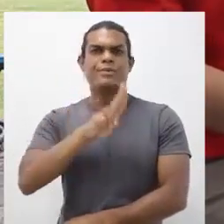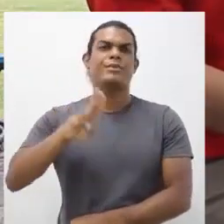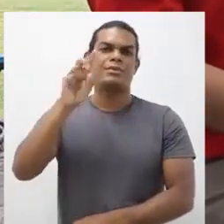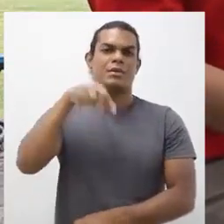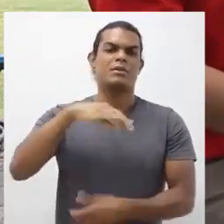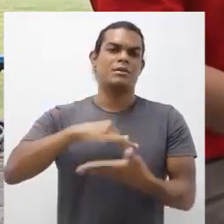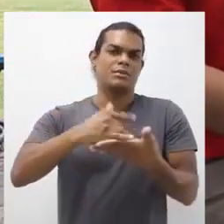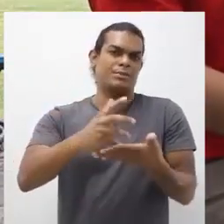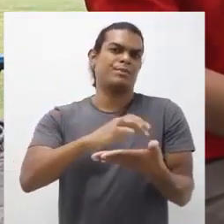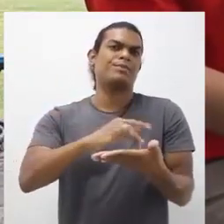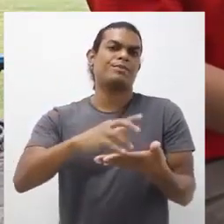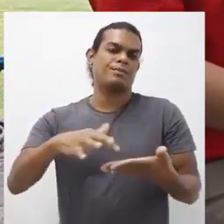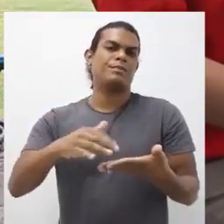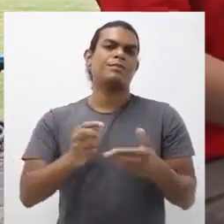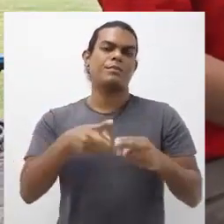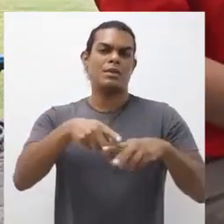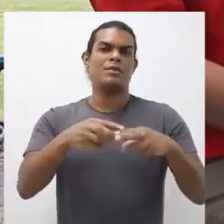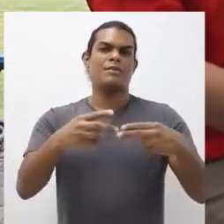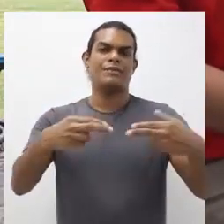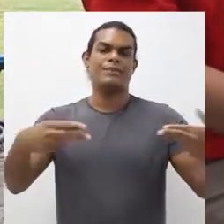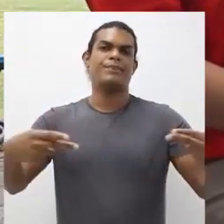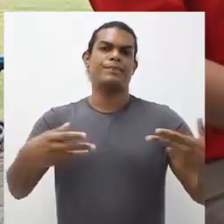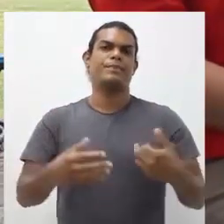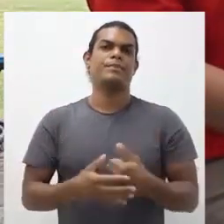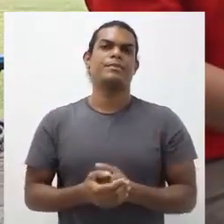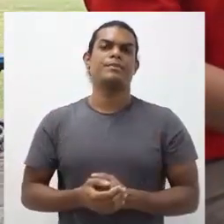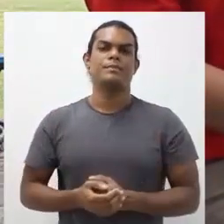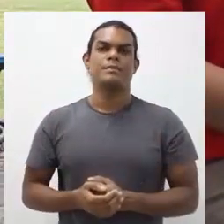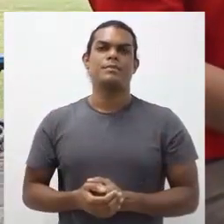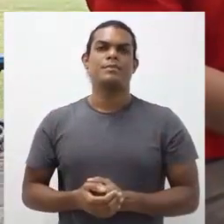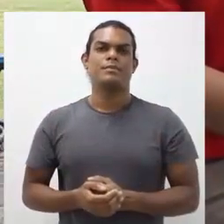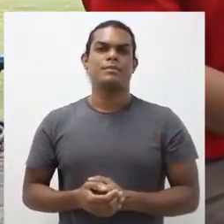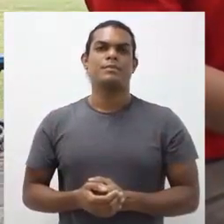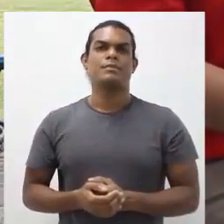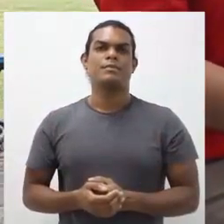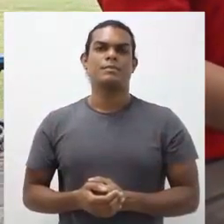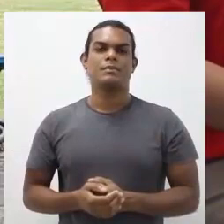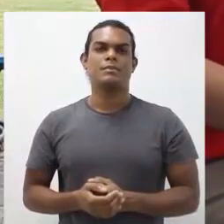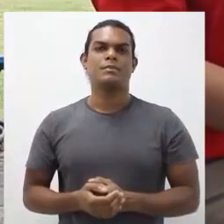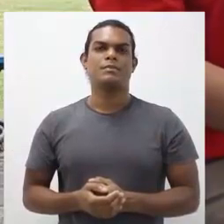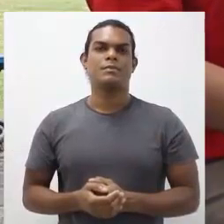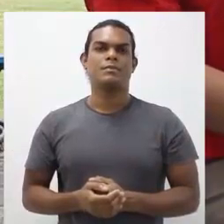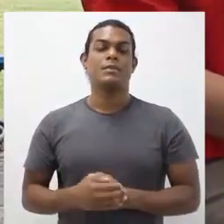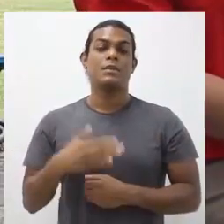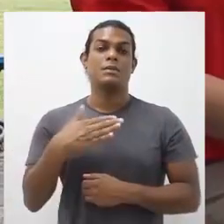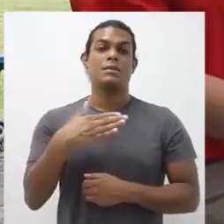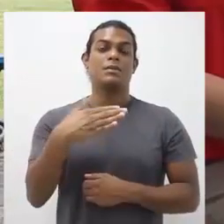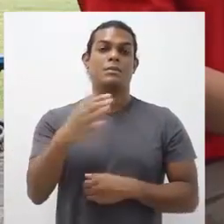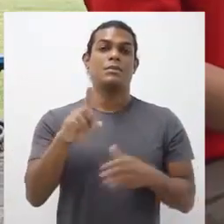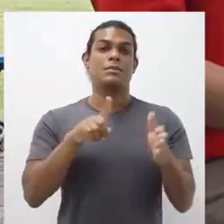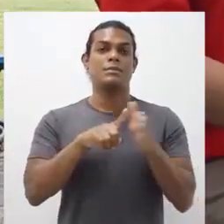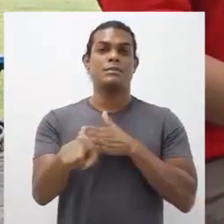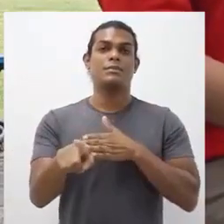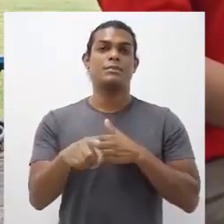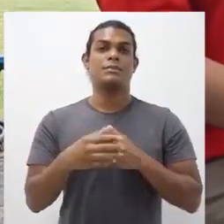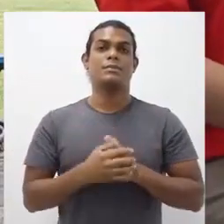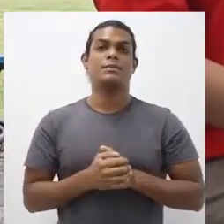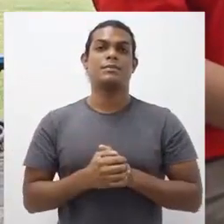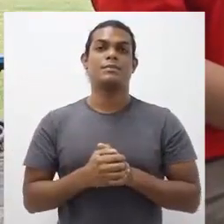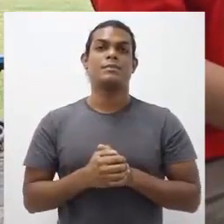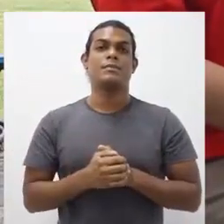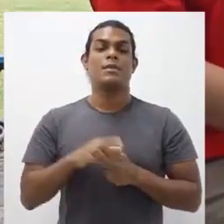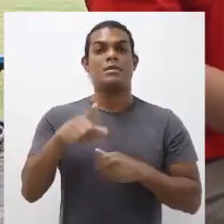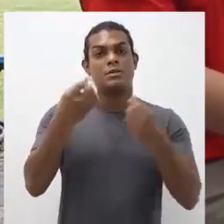dessa ferramenta. Então, não adianta o professor querer levar apenas isso para a sala de aula. Então, vamos para a nossa próxima pergunta. Vamos